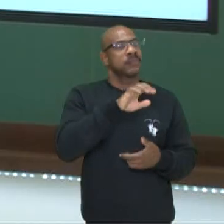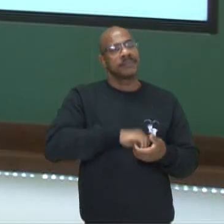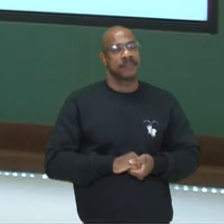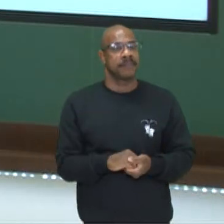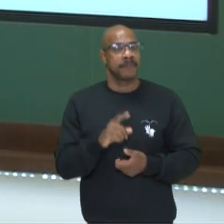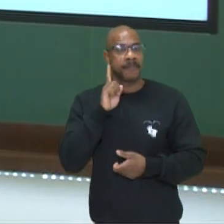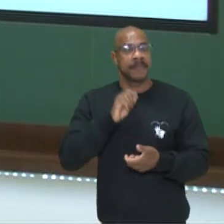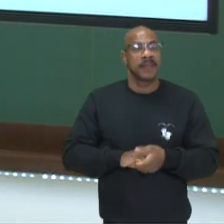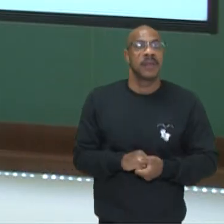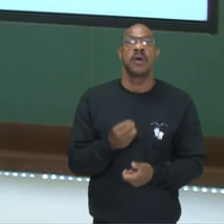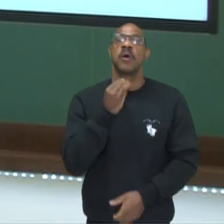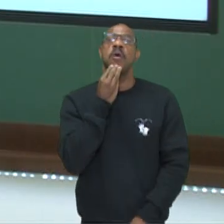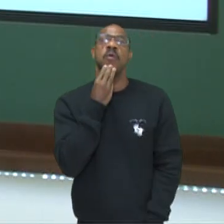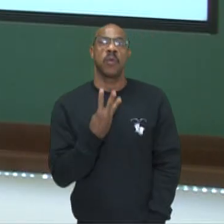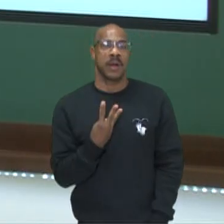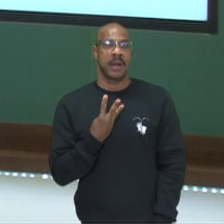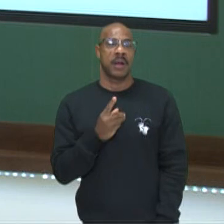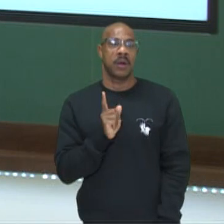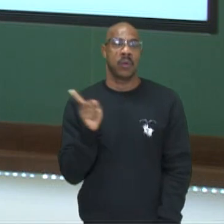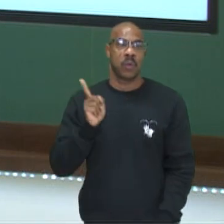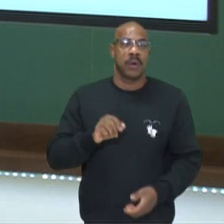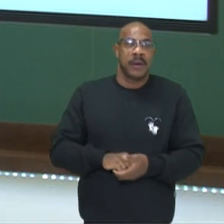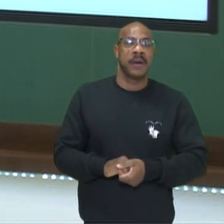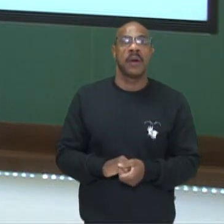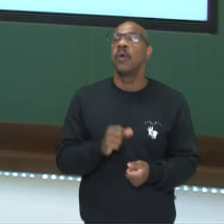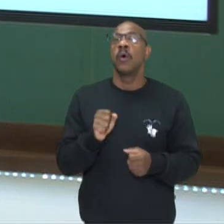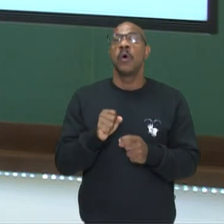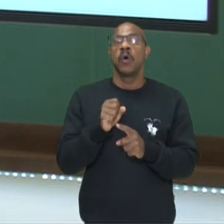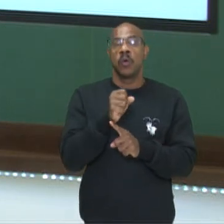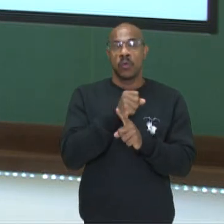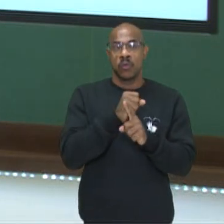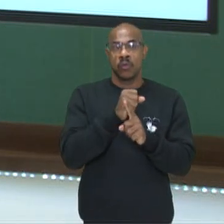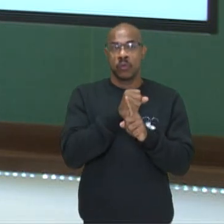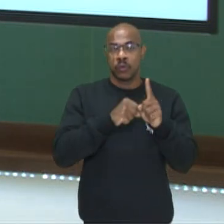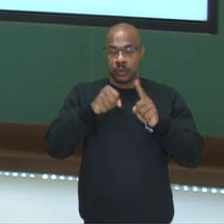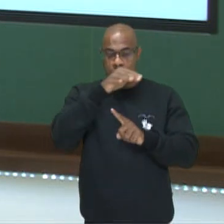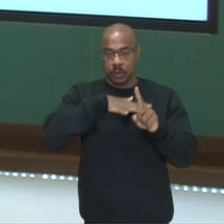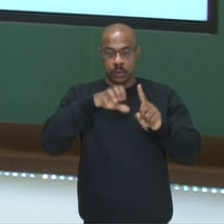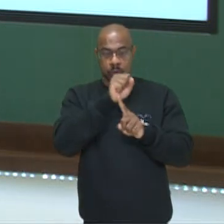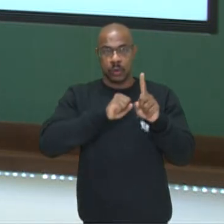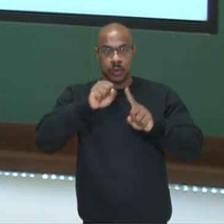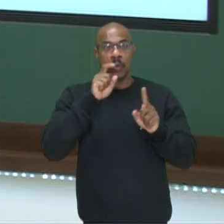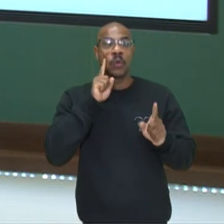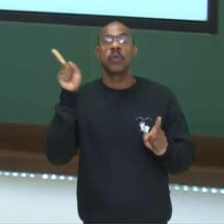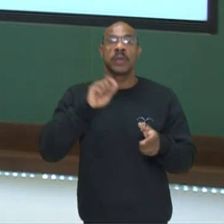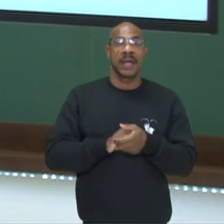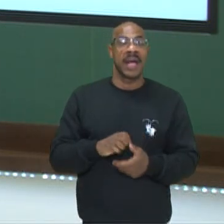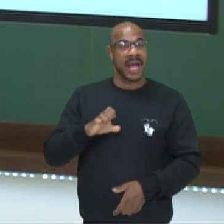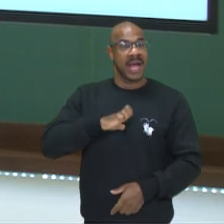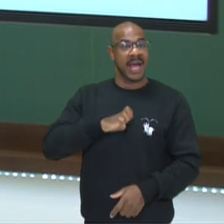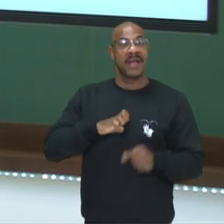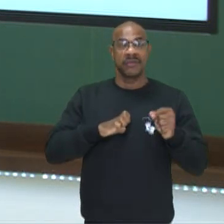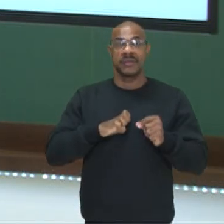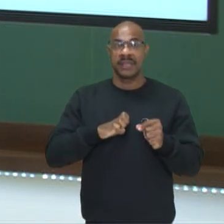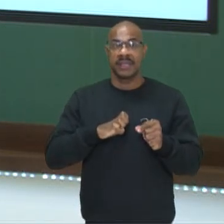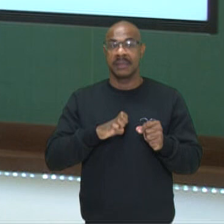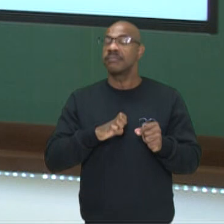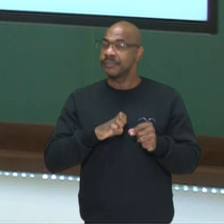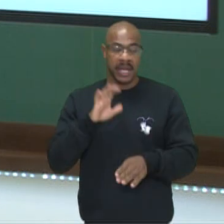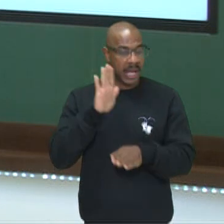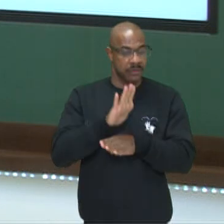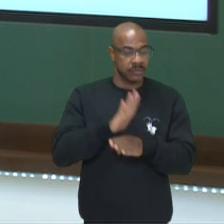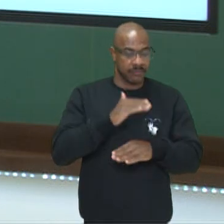para Weber, para Max Weber, esse sociólogo, a ética, a conduta dos puritanos favorecia o crescimento